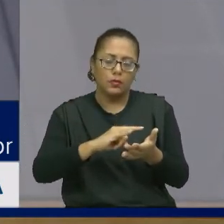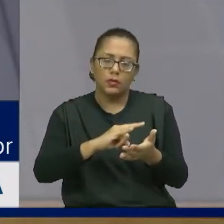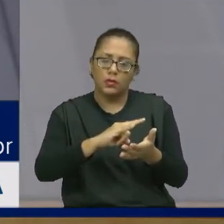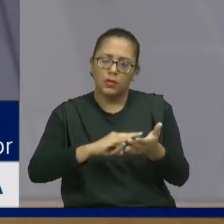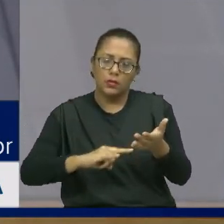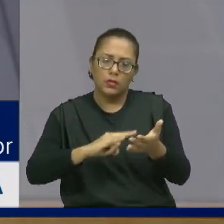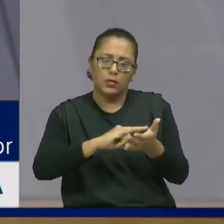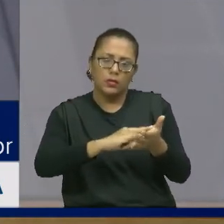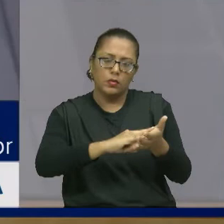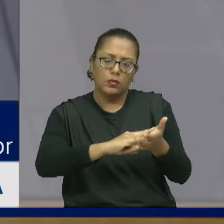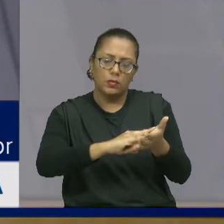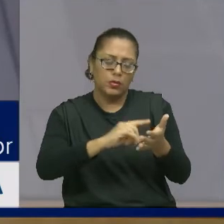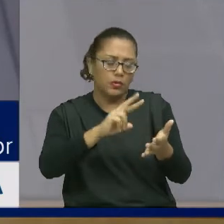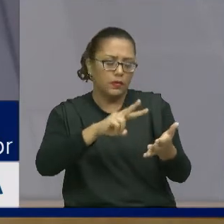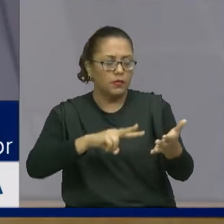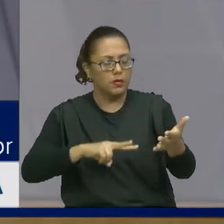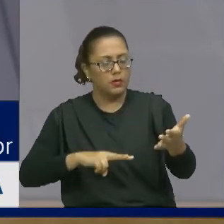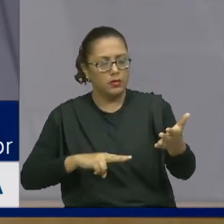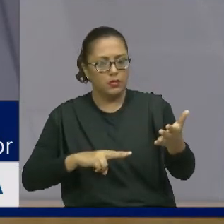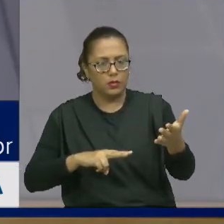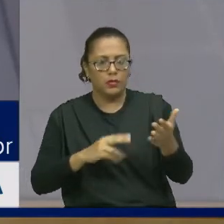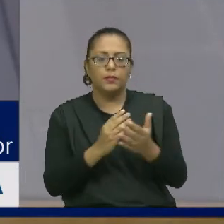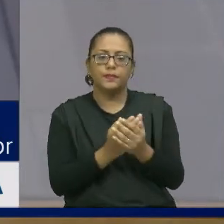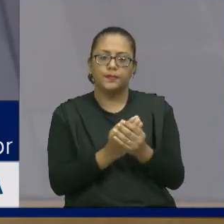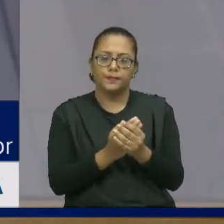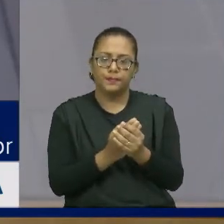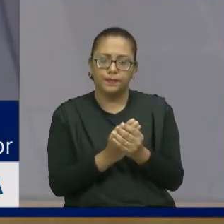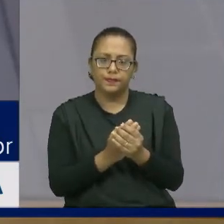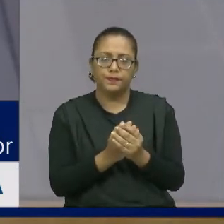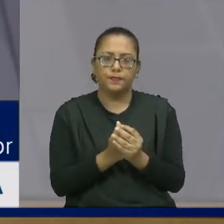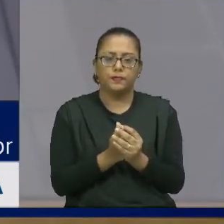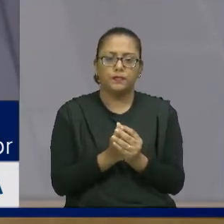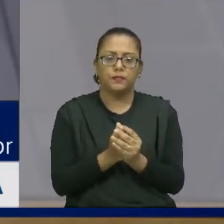documento, eu fiz 4 emendas. Então, vamos lá.